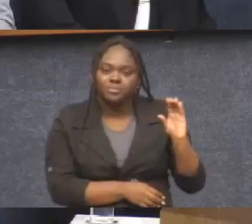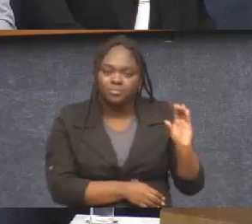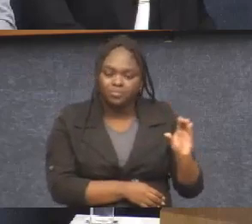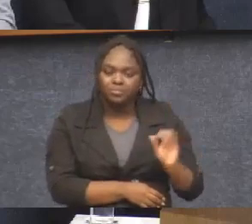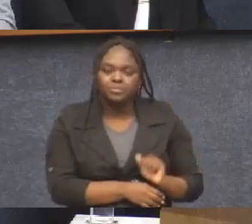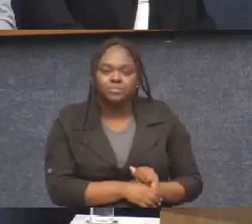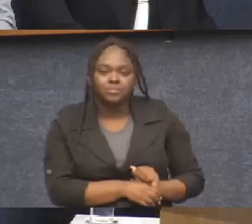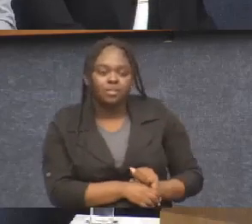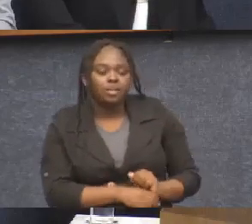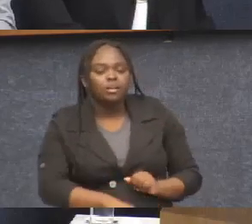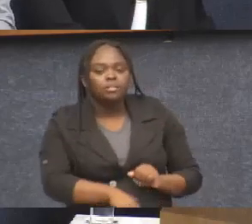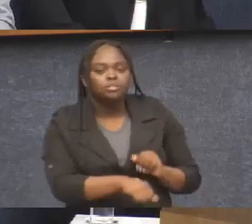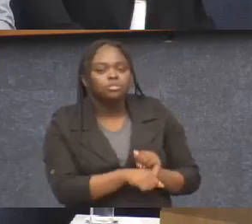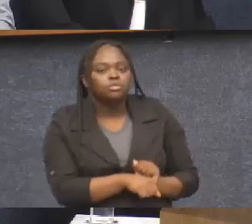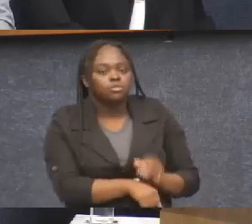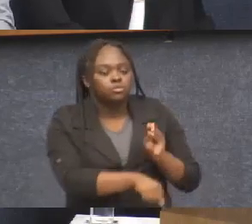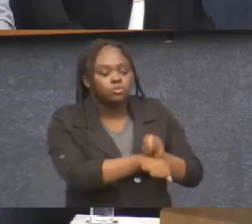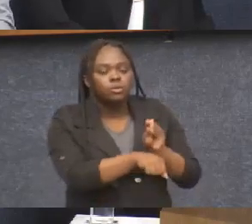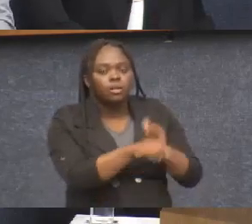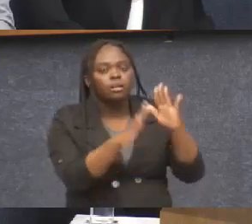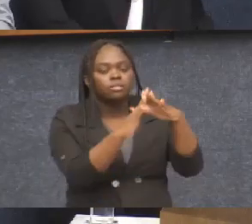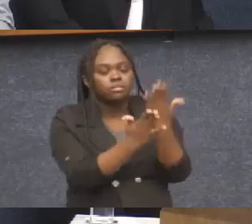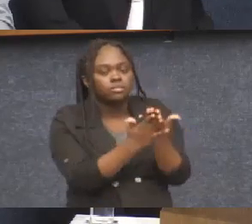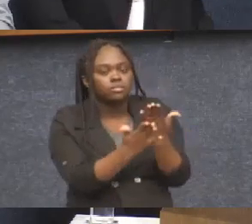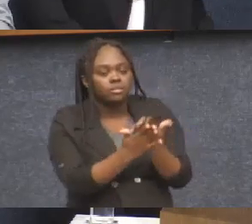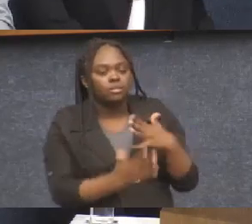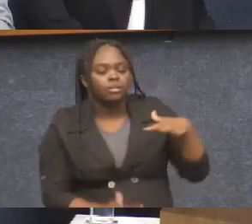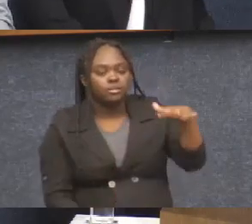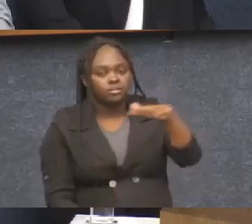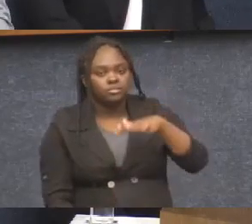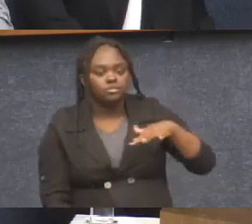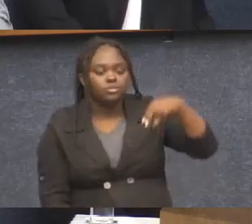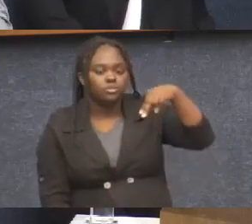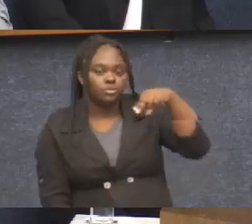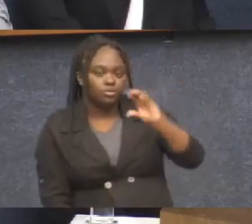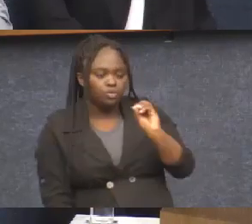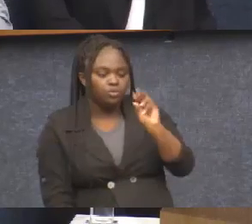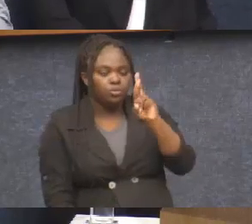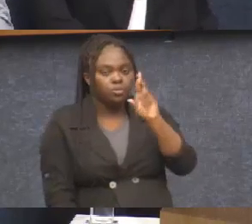do patrulhamento nas escolas da região noroeste de Belo Horizonte.